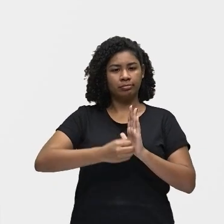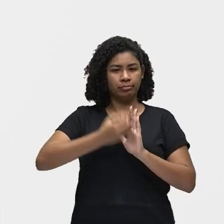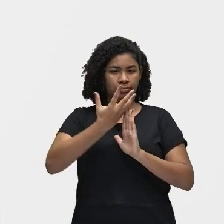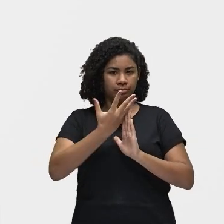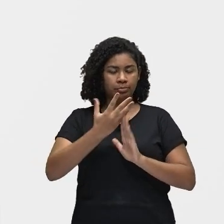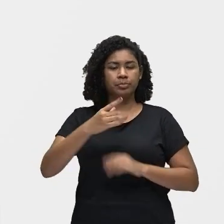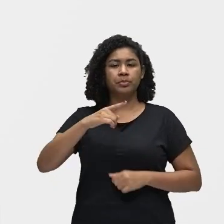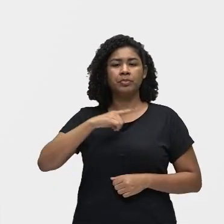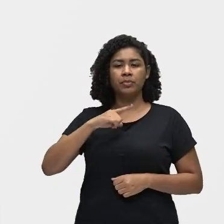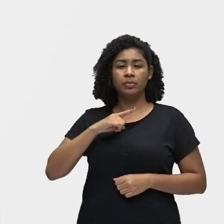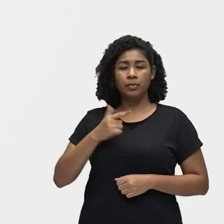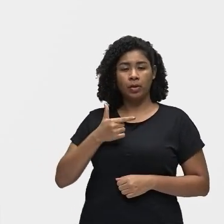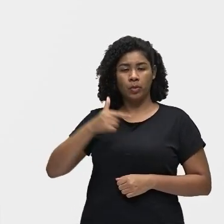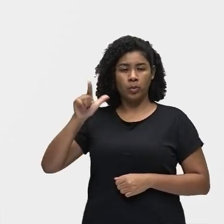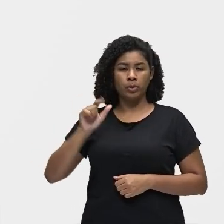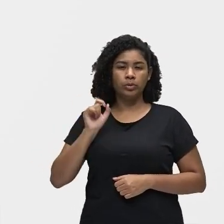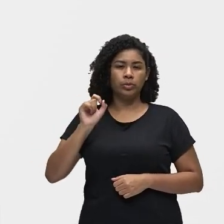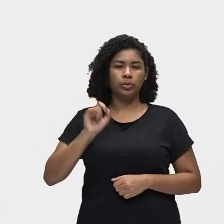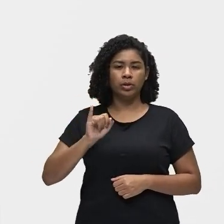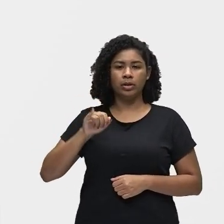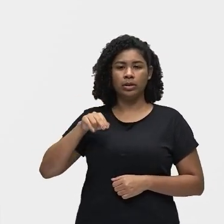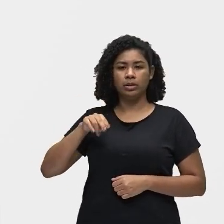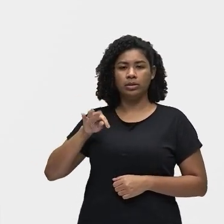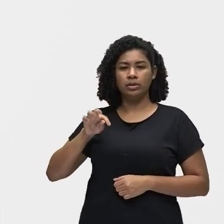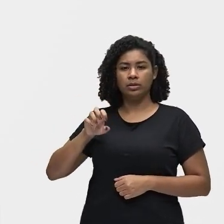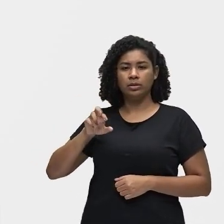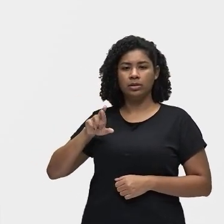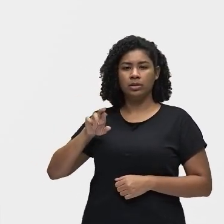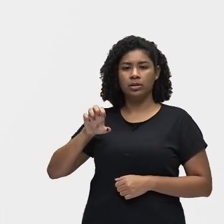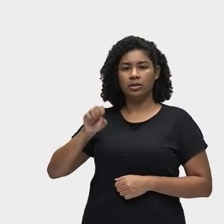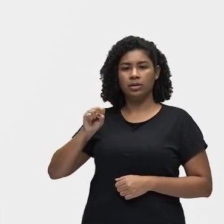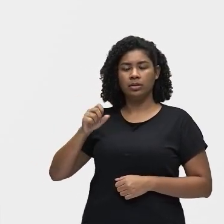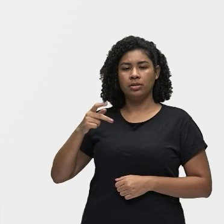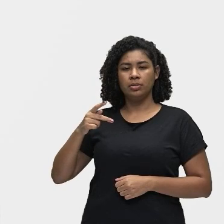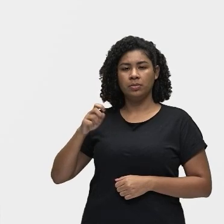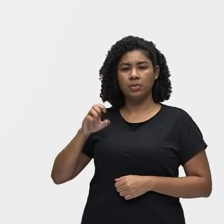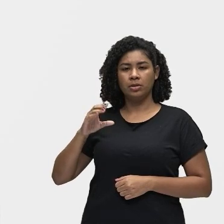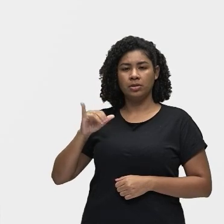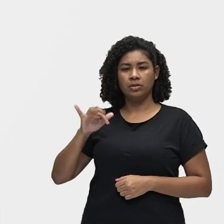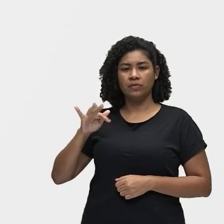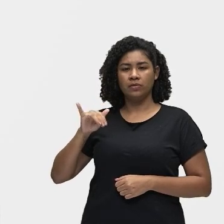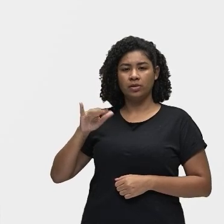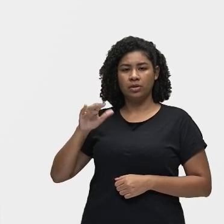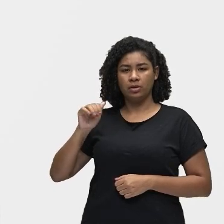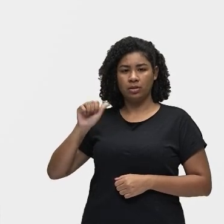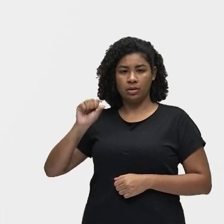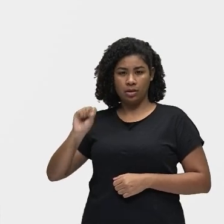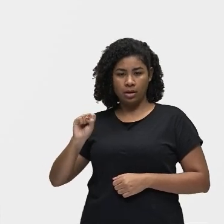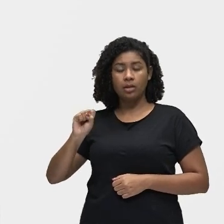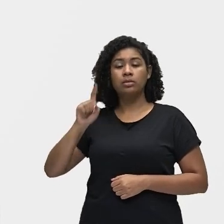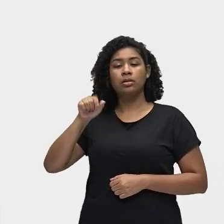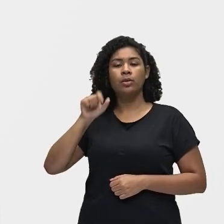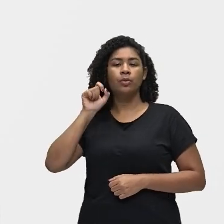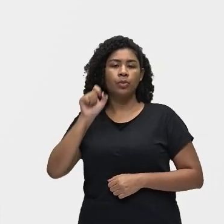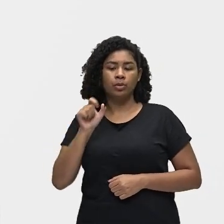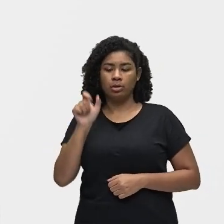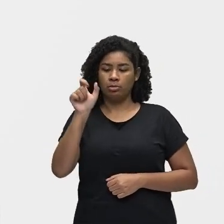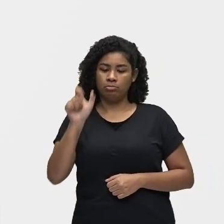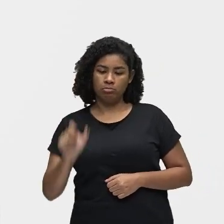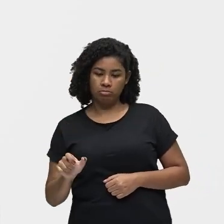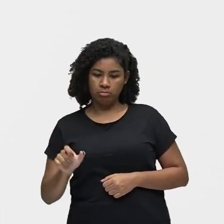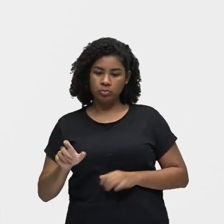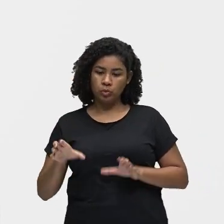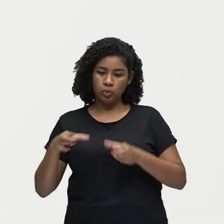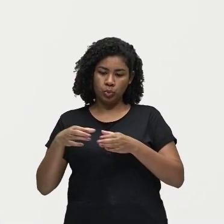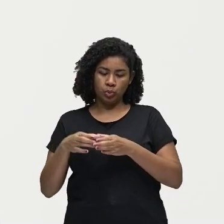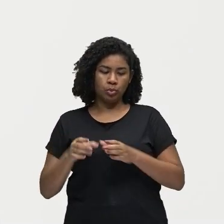interespecíficas são interações que ocorrem entre indivíduos de espécies diferentes. Então,